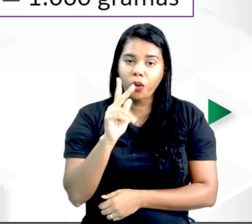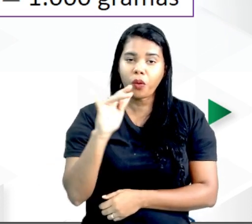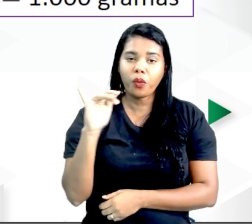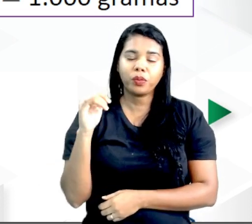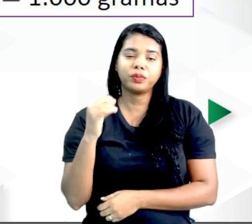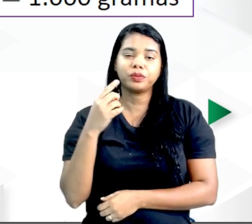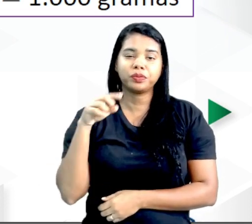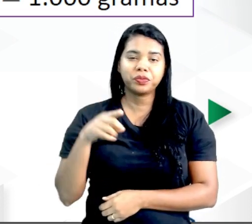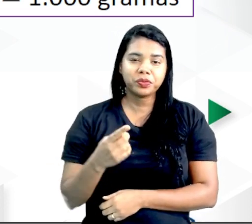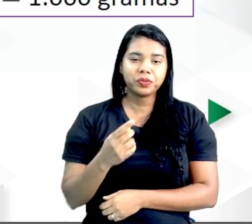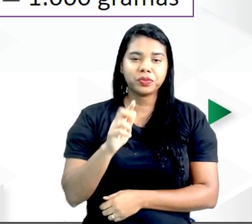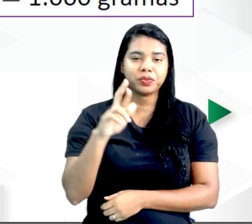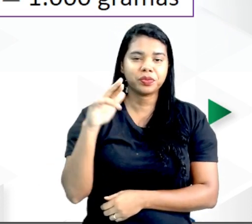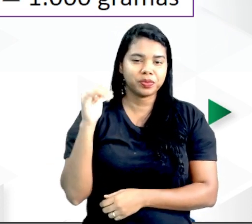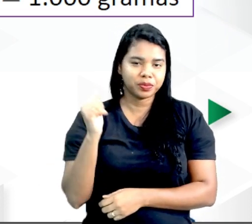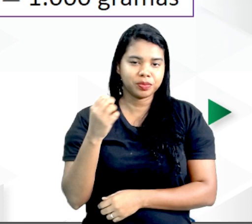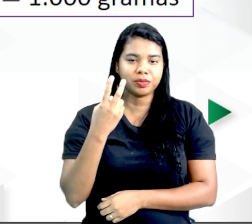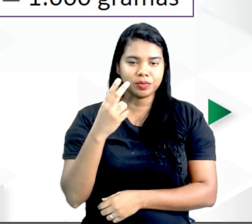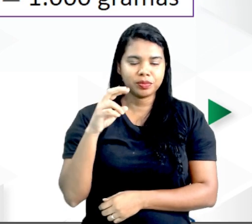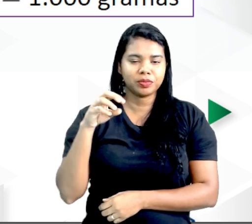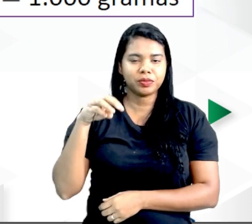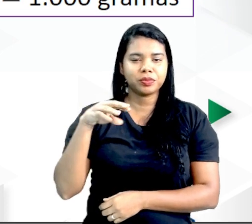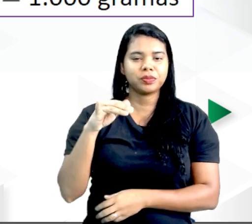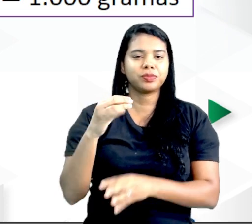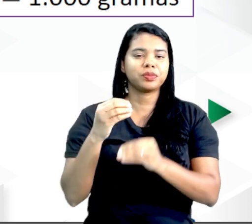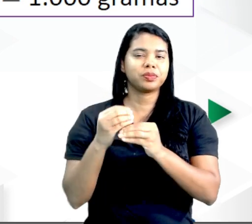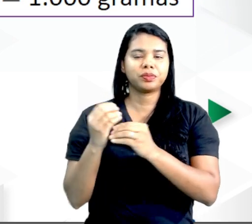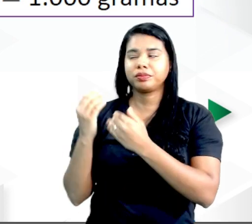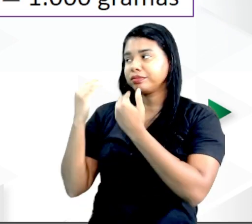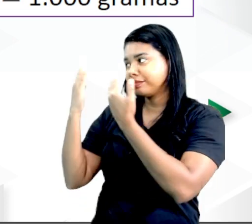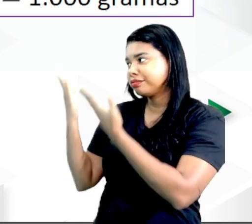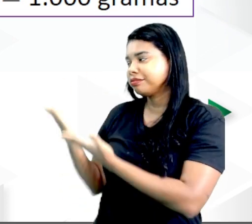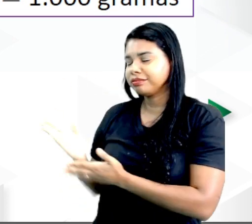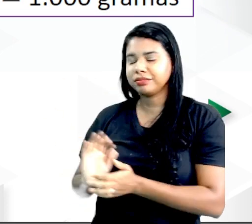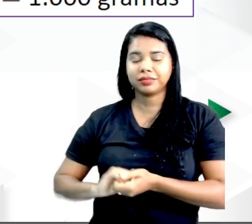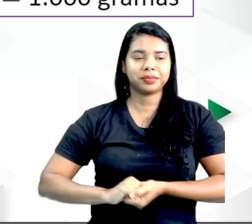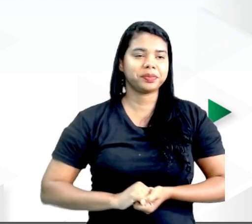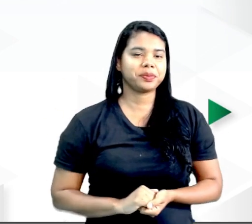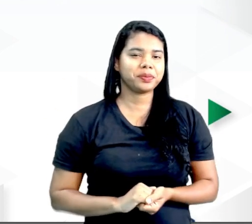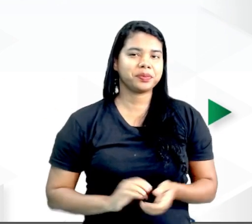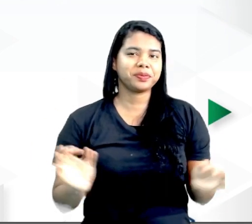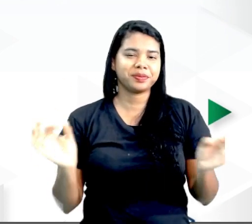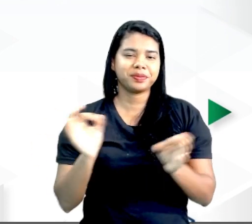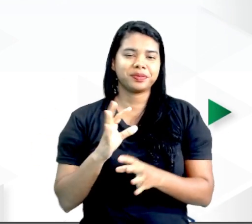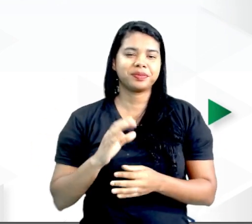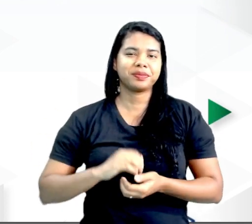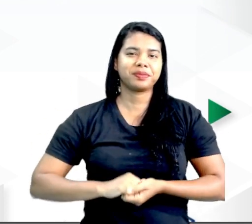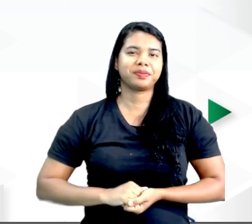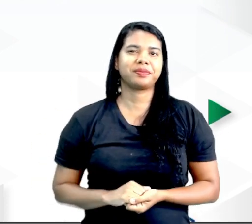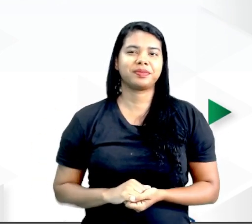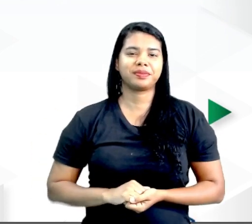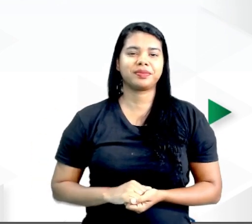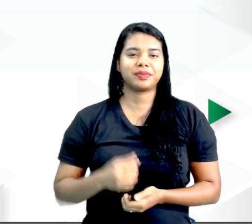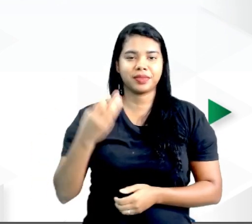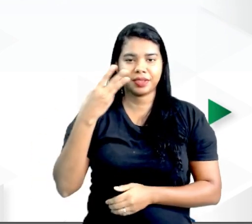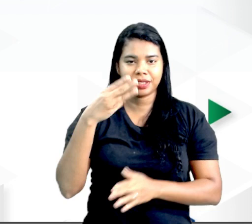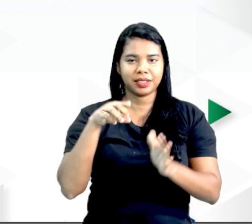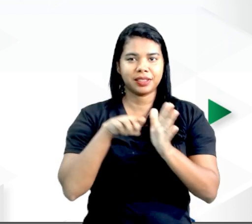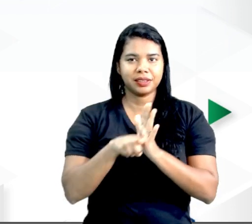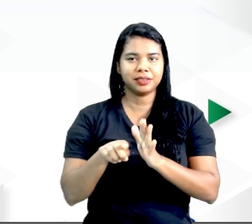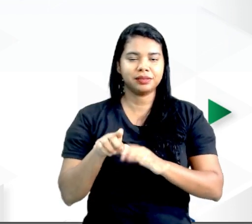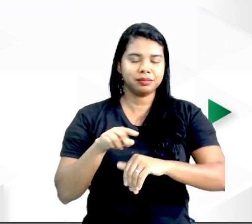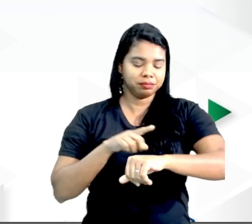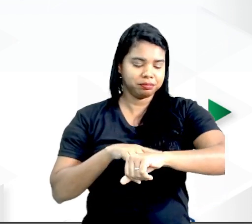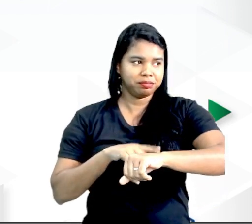1.000 gramas. 2 quilogramas, 2.000 gramas, tá? Por isso que estava ali 2.000 embaixo. Fechou? Vamos lá. Terceira questão. Dá tempo,